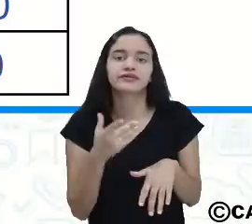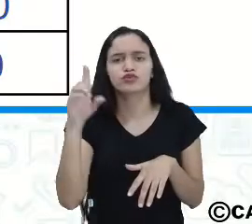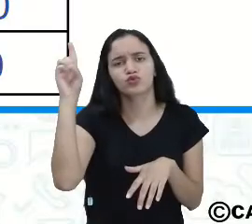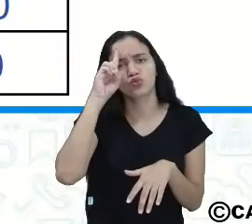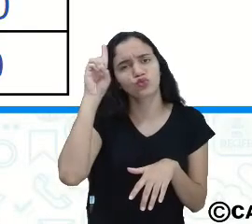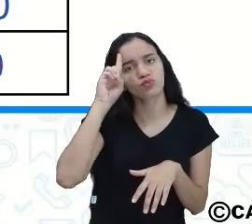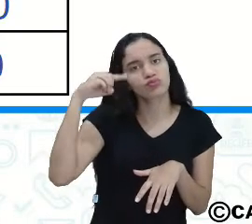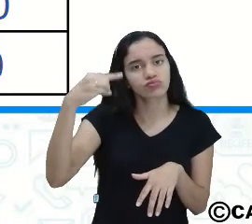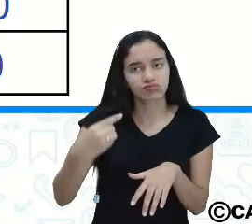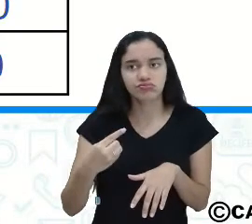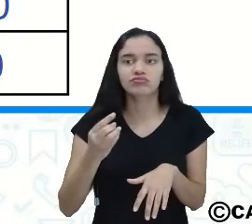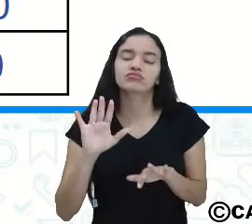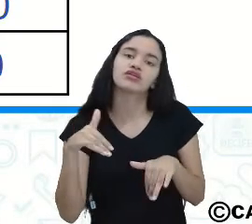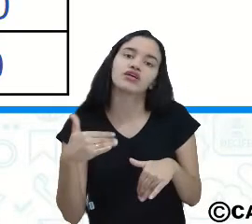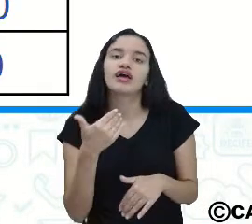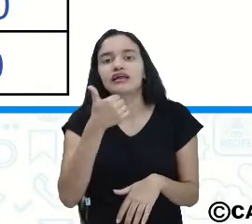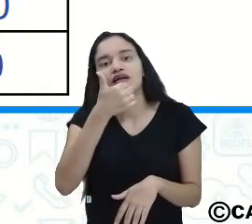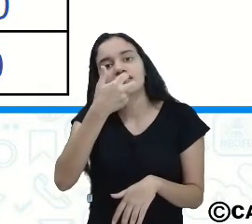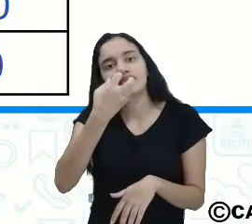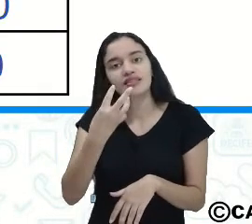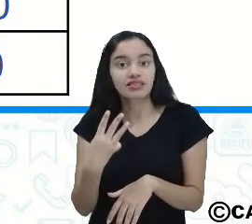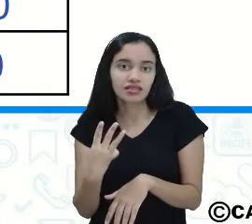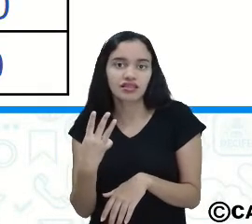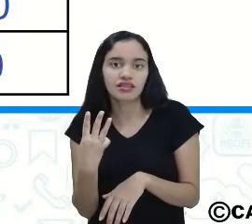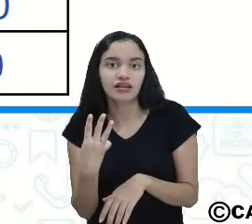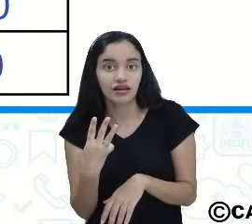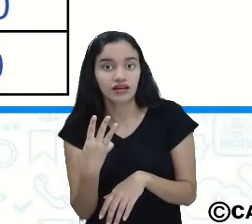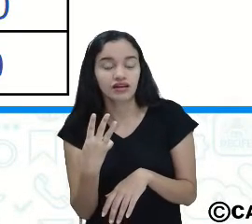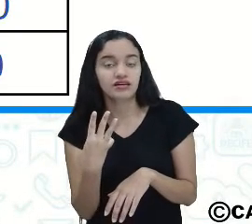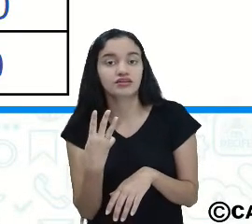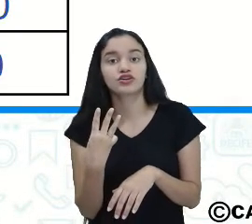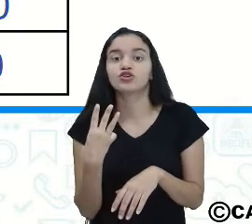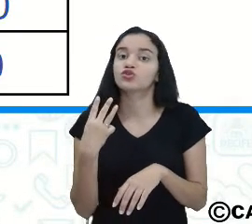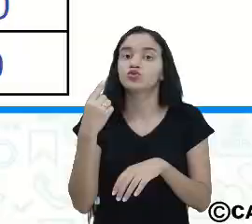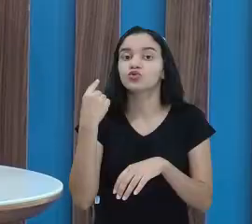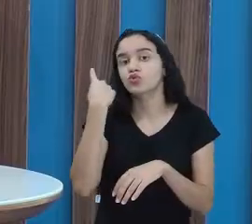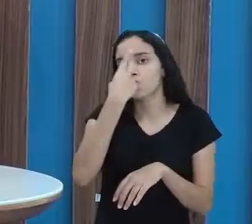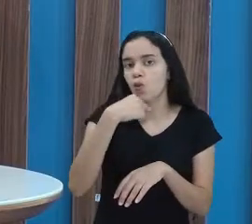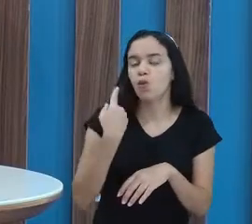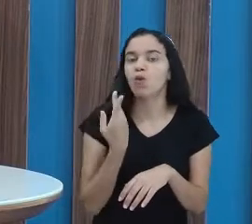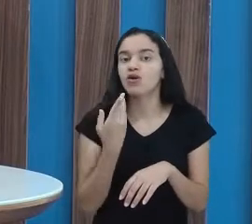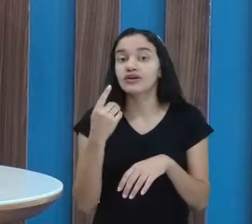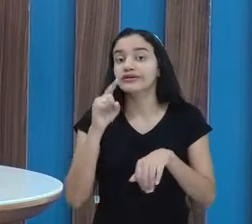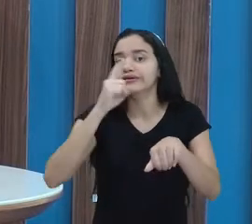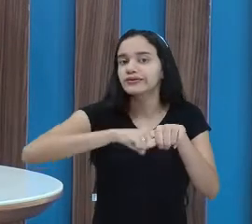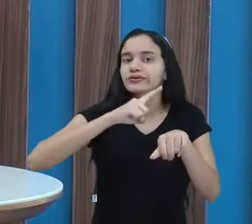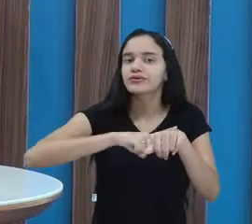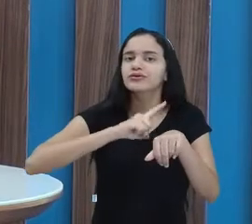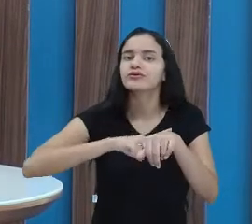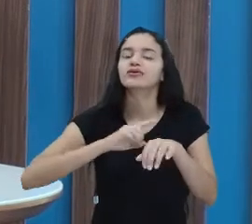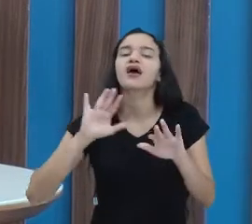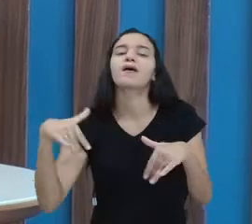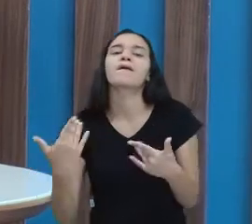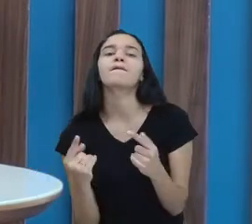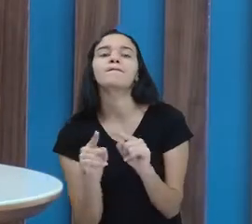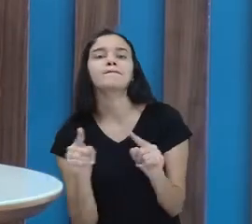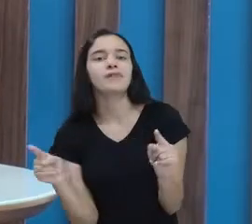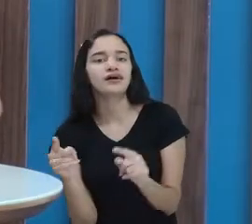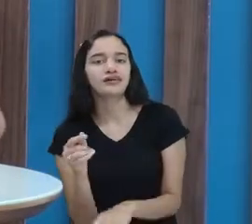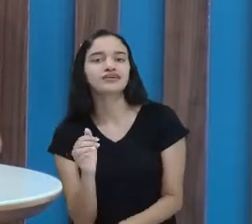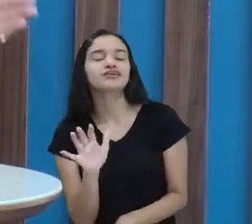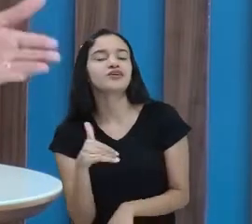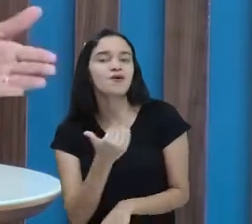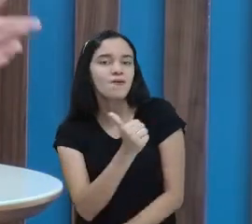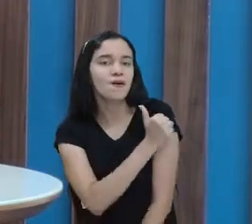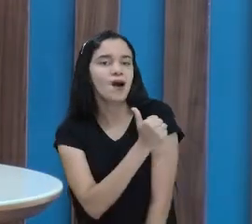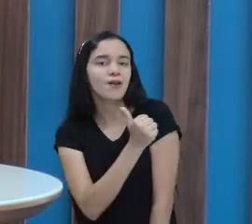a hora do seu reforço seja em outro horário. Para o aluno que não tem reforço, pode reforçar em casa, assistindo o